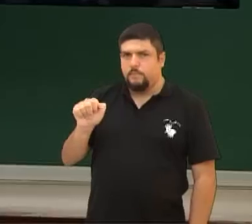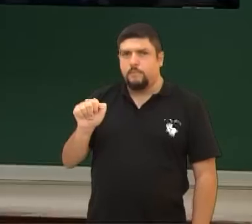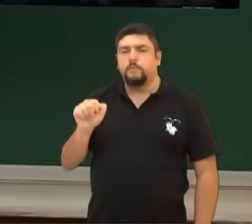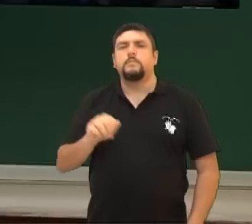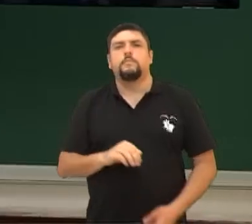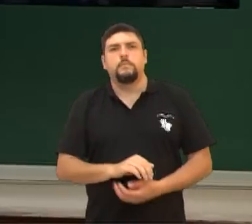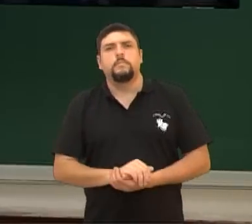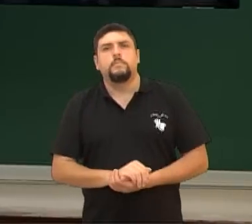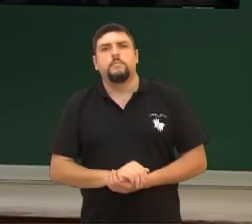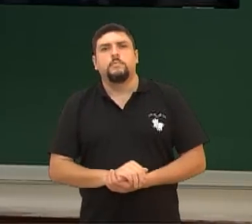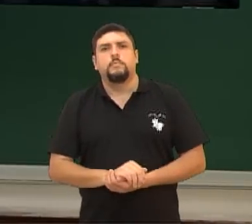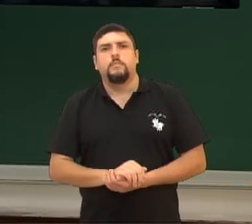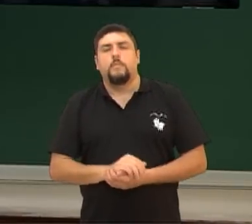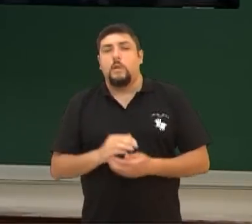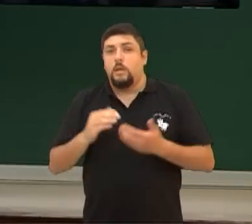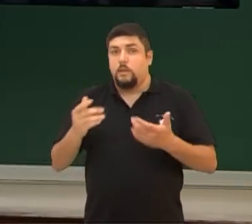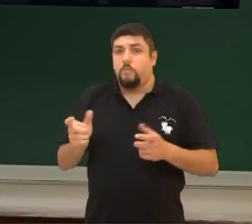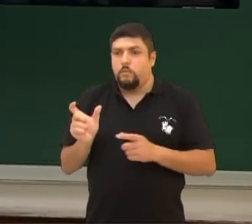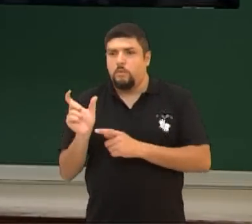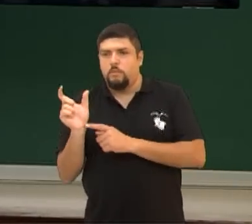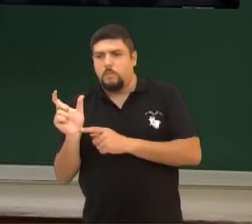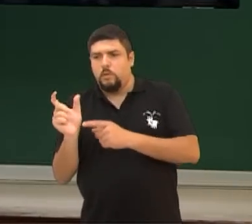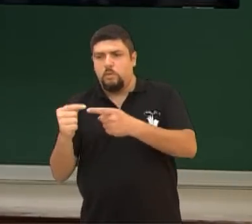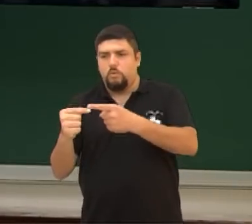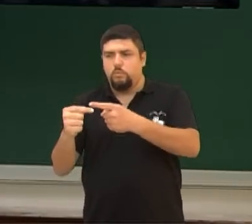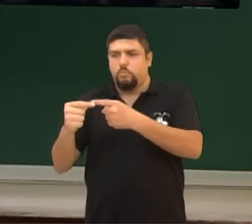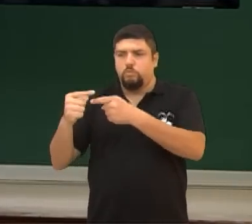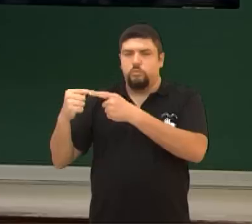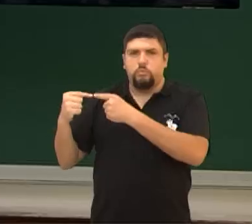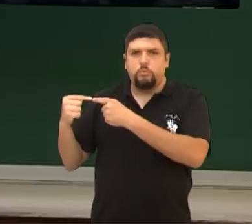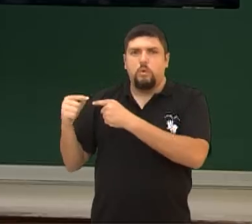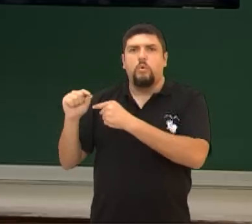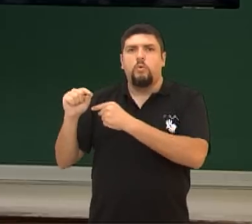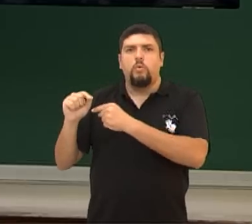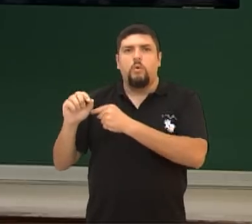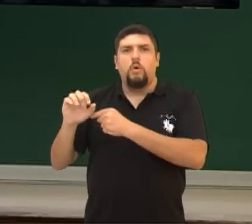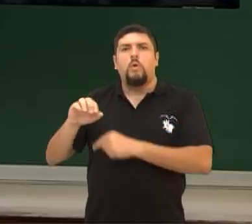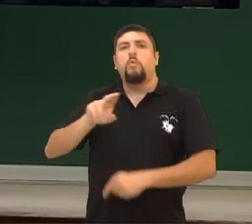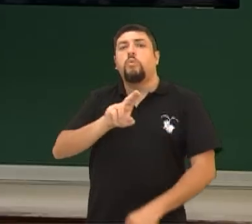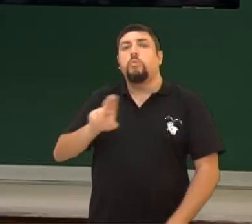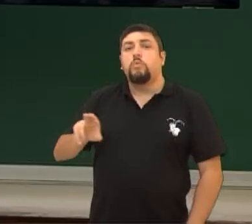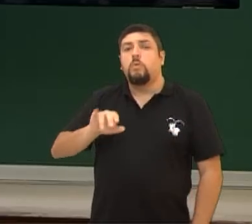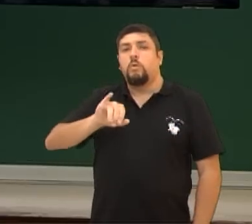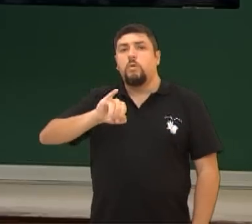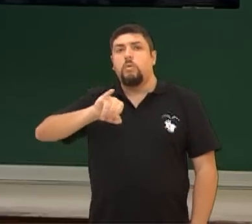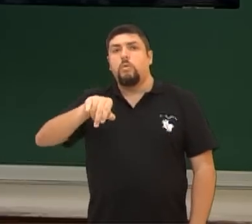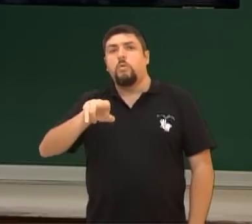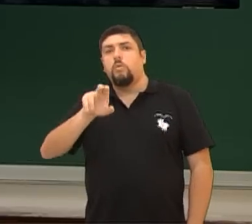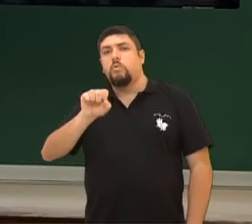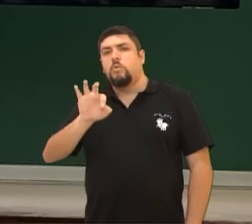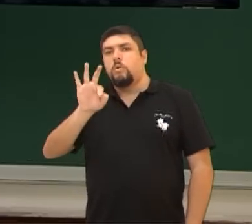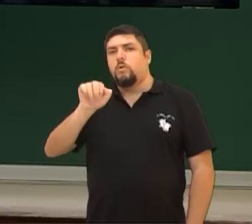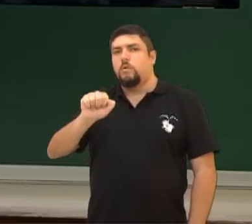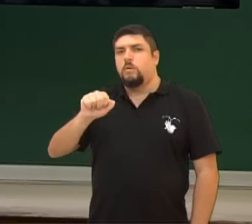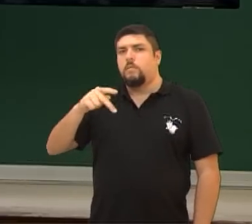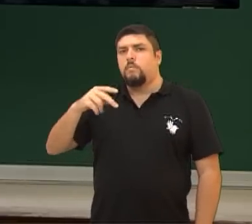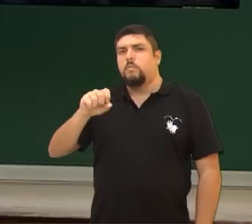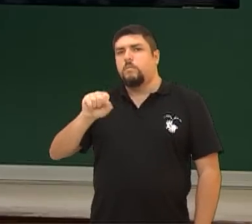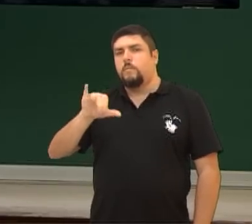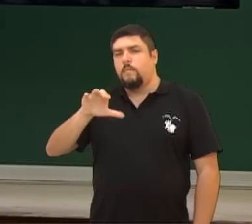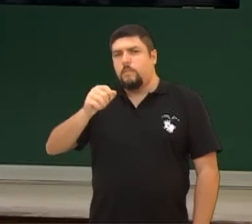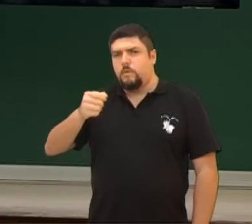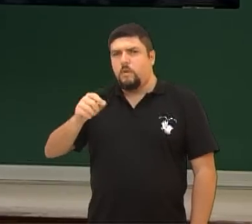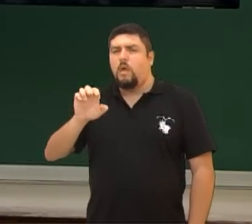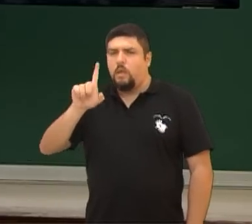língua portuguesa, nós vamos ter aqui uma justaposição. Isso nós vamos aprender lá no 7º ano,